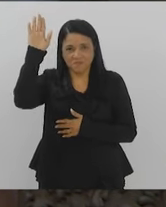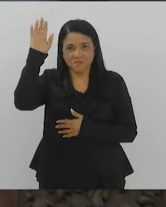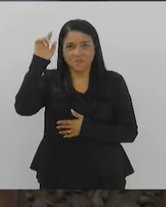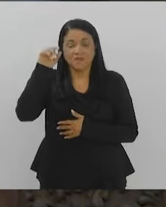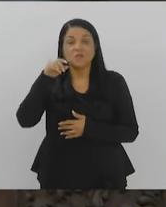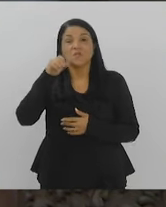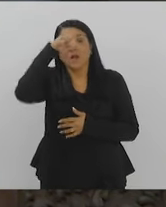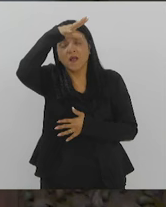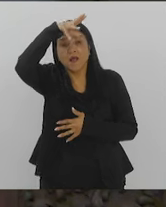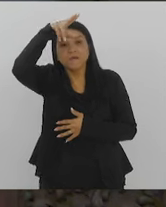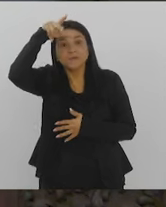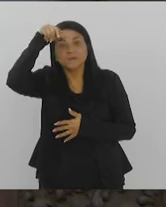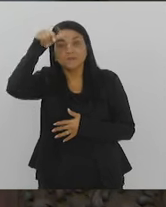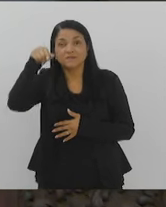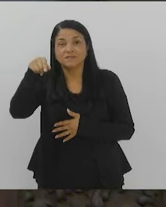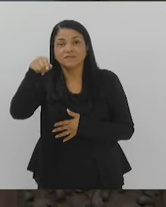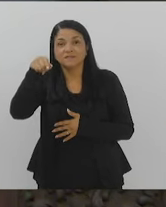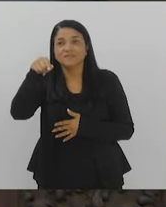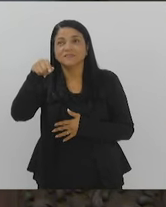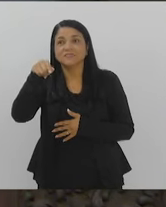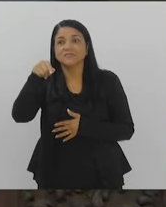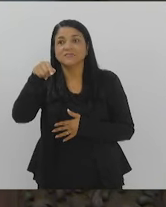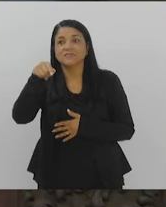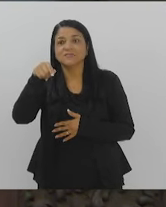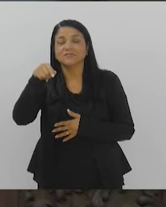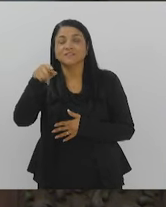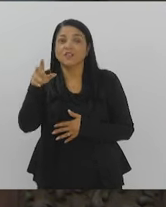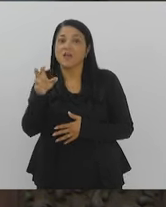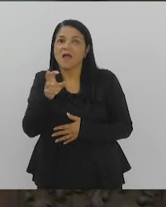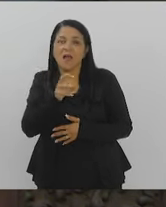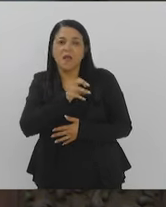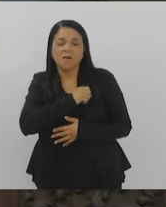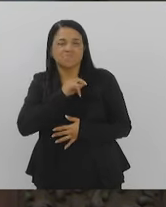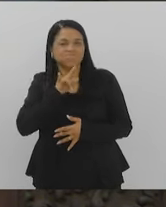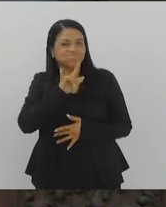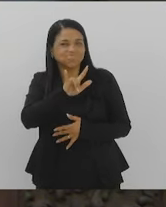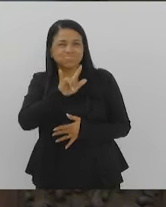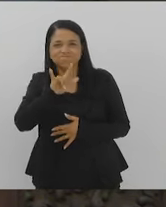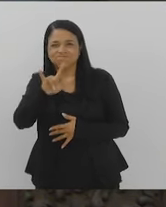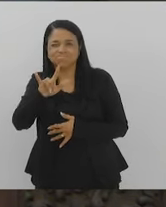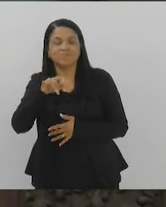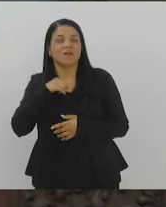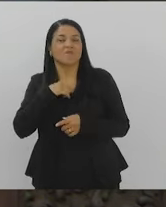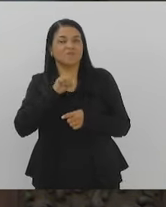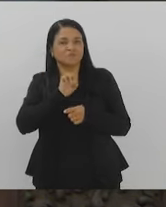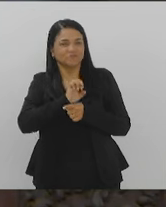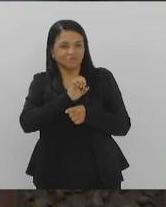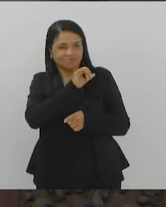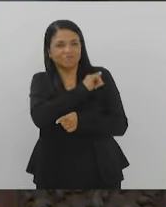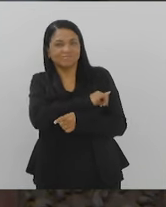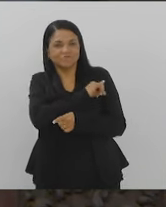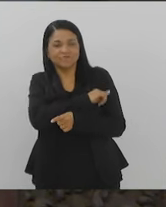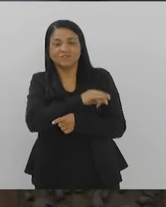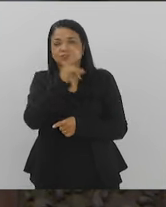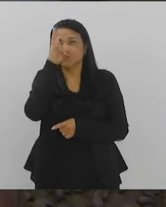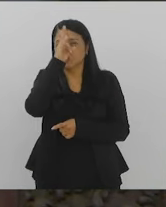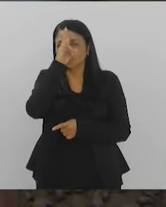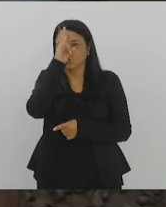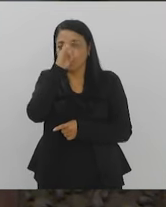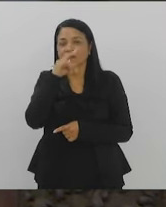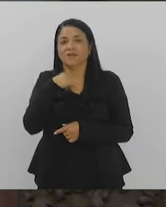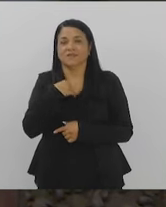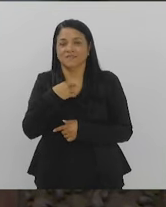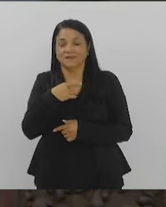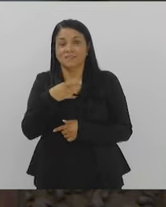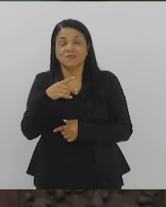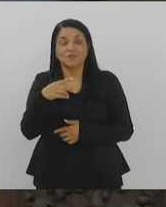amazonenses? Olha aí, nós amamos vocês, nós amamos o Rio de Janeiro, nós amamos a história. Foi nosso pastor